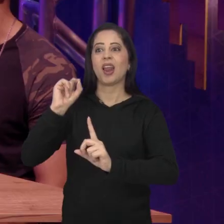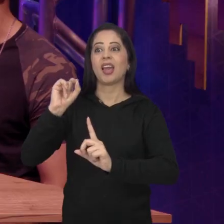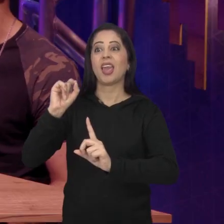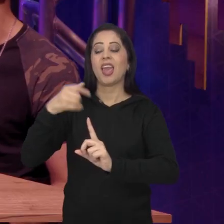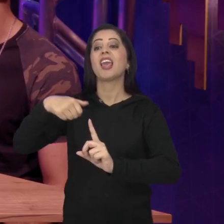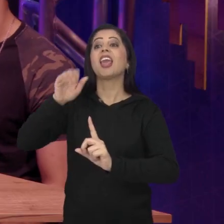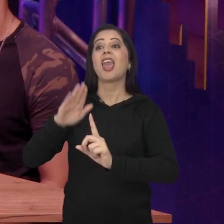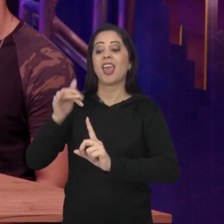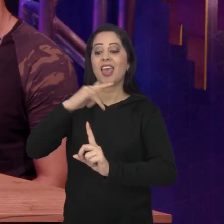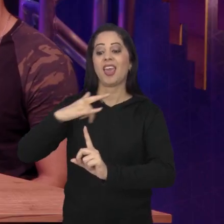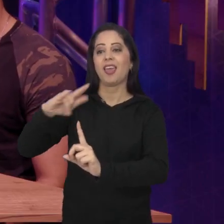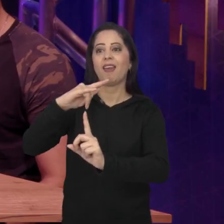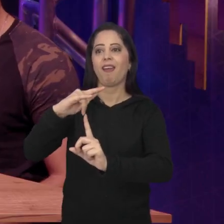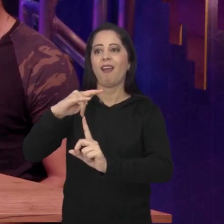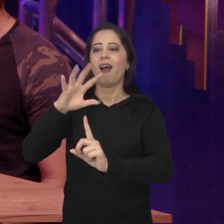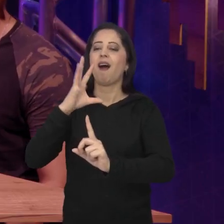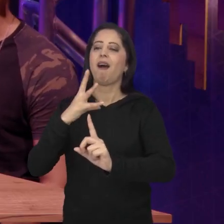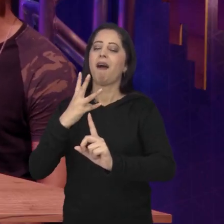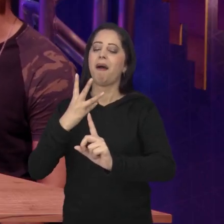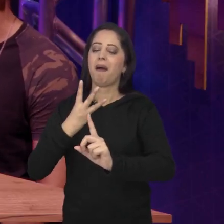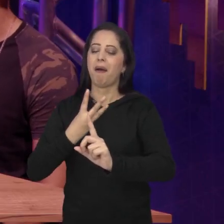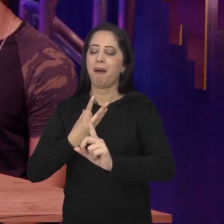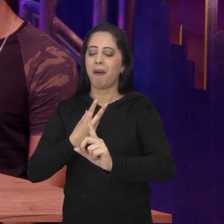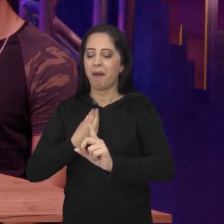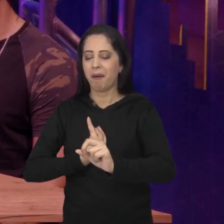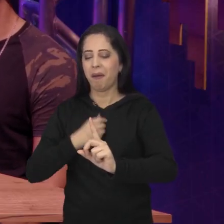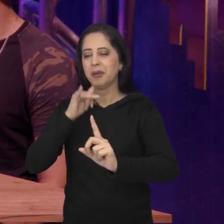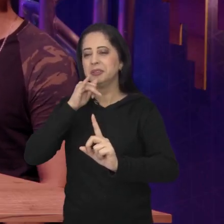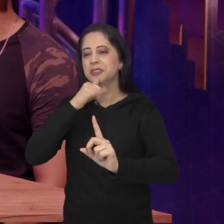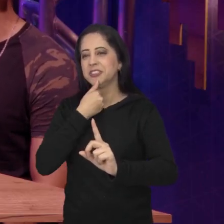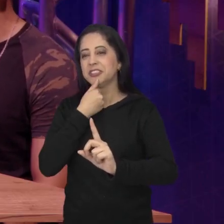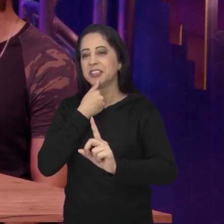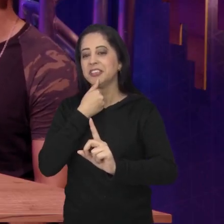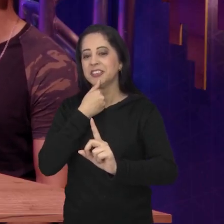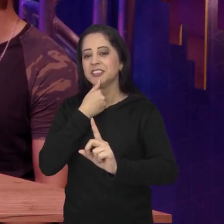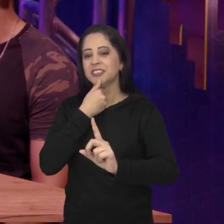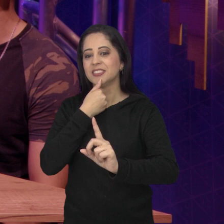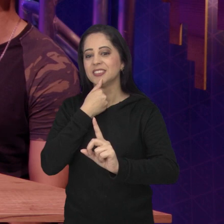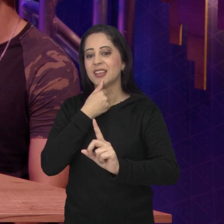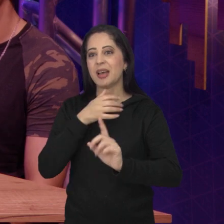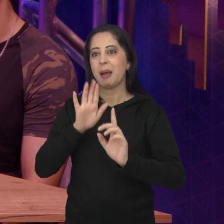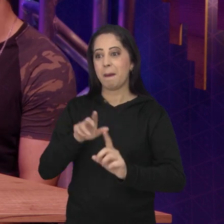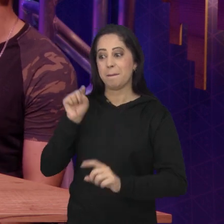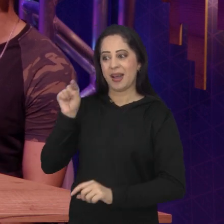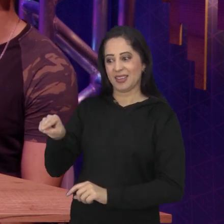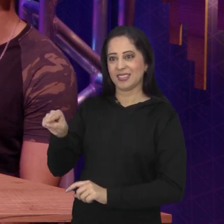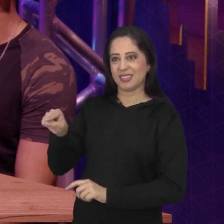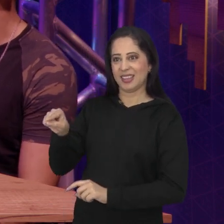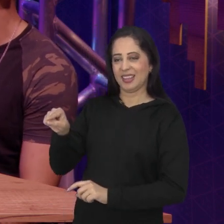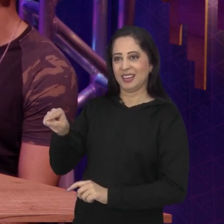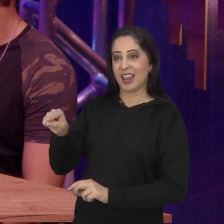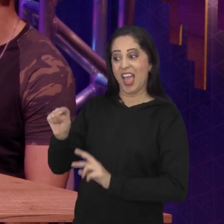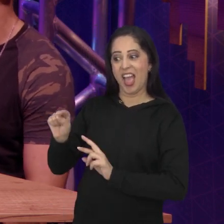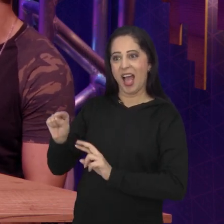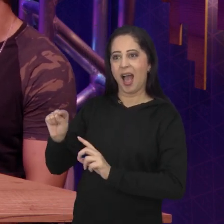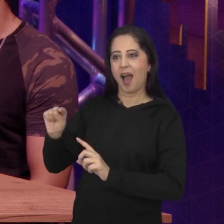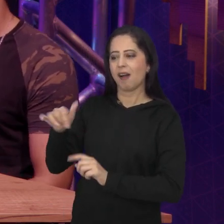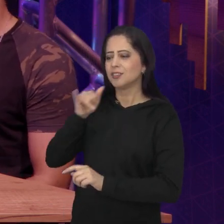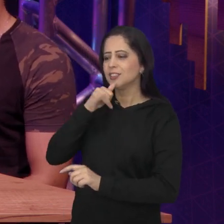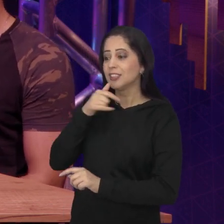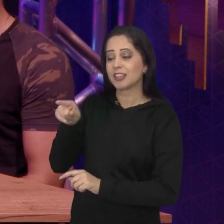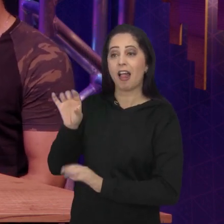a azulzinha lá que vai comandando a galera. Mas não é uma tristeza triste que nem a tristeza da cabeça da Riley,